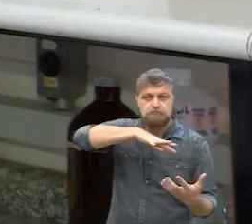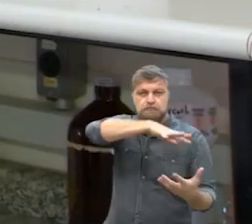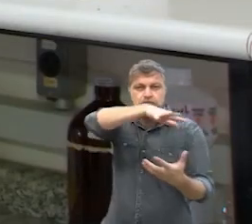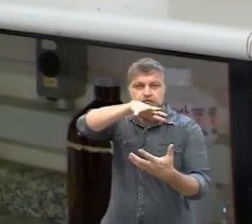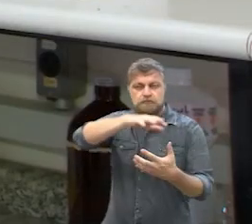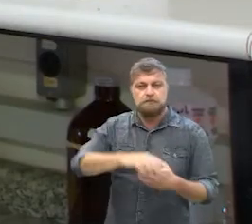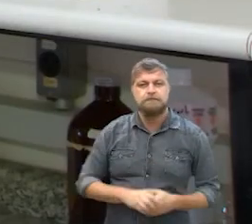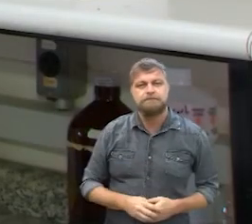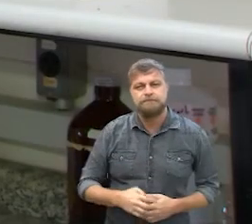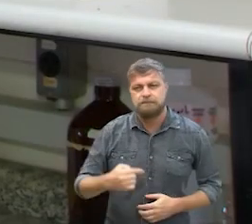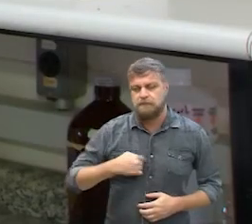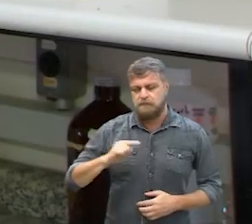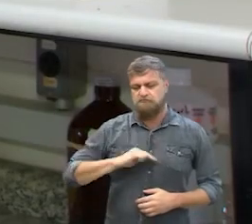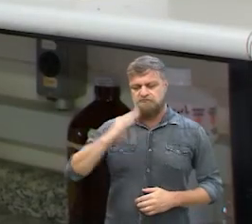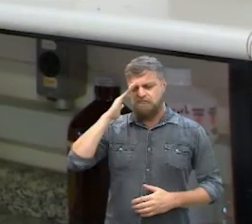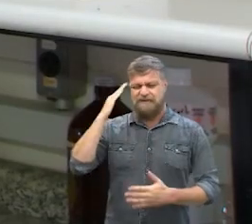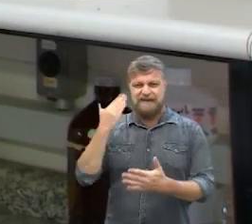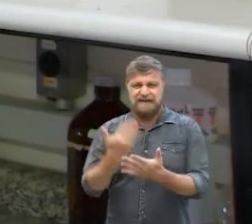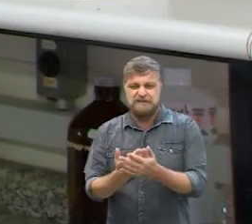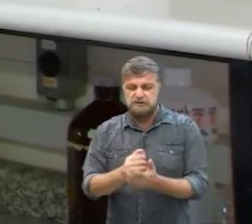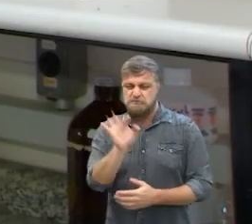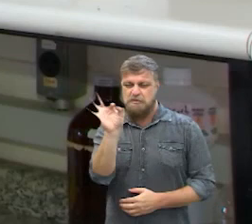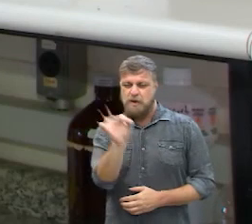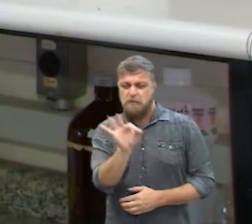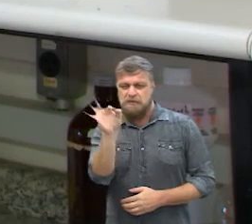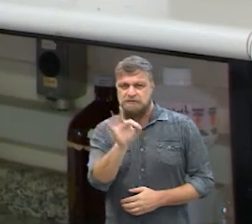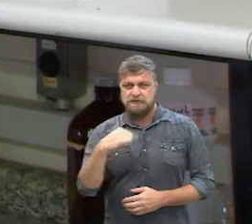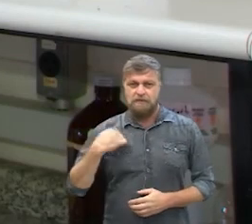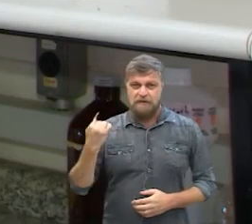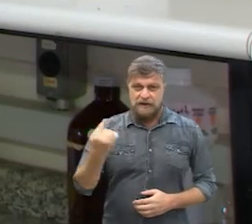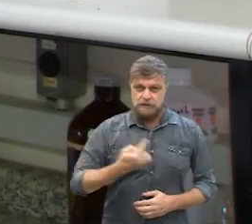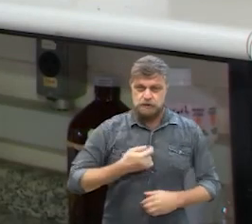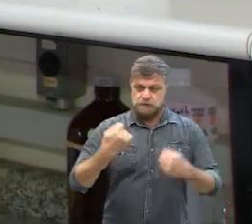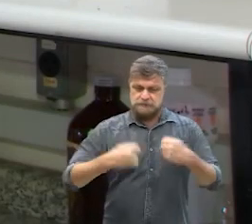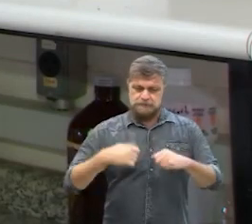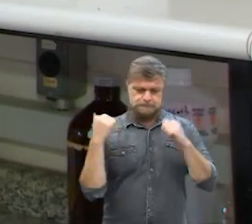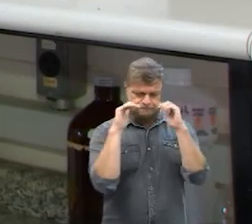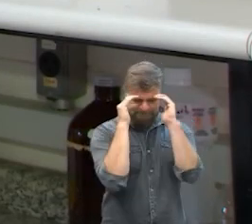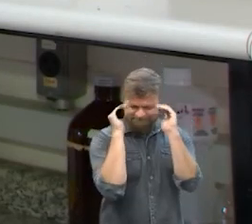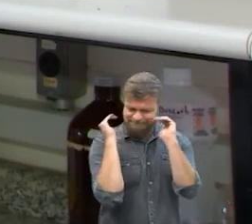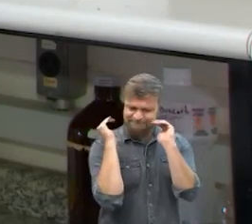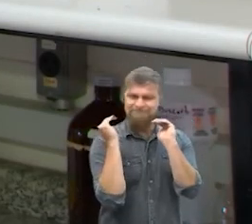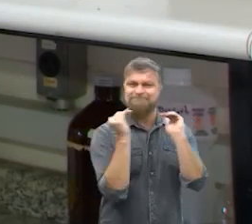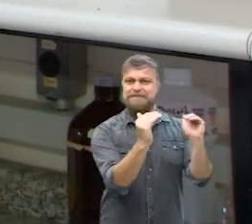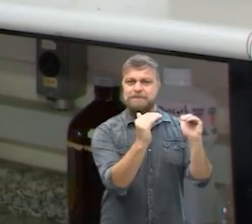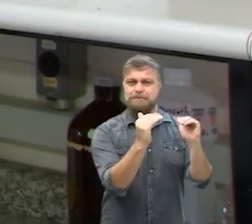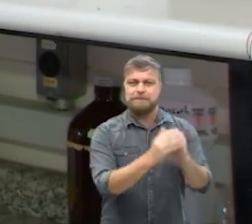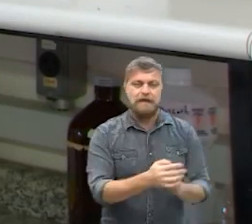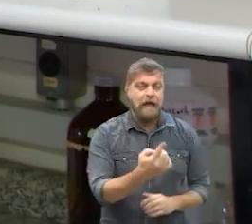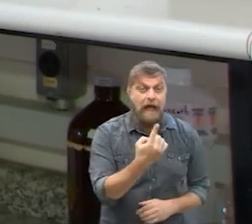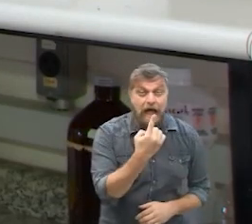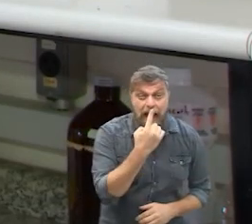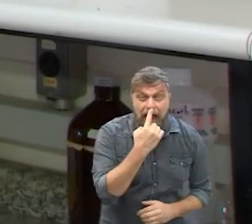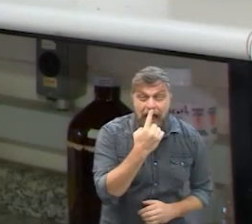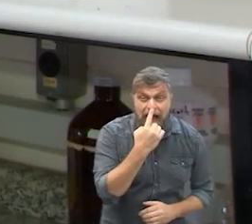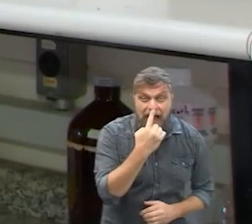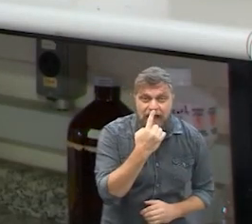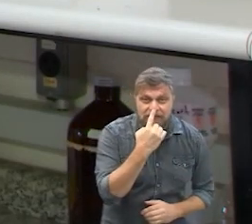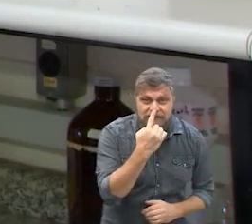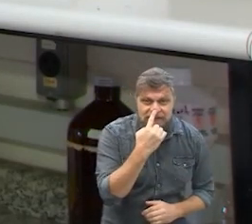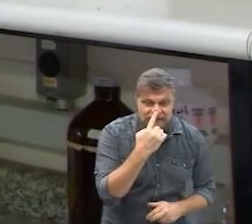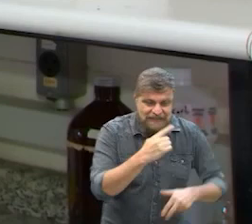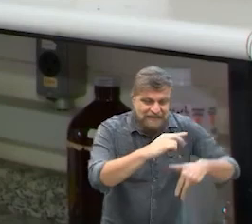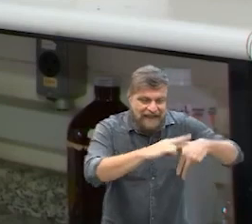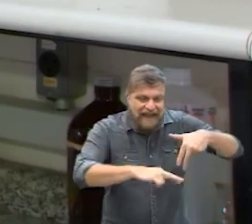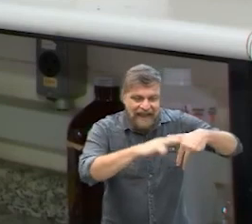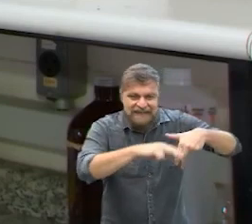acredito em imposição de percentuais, eu acho que a gente tem que respeitar as afinidades que cada gênero tem